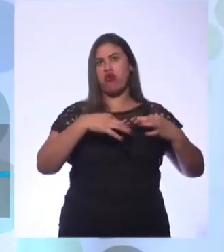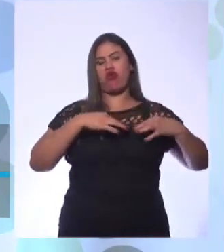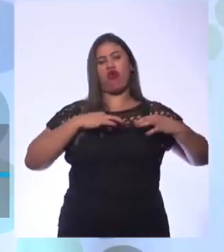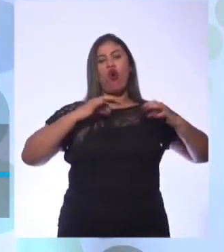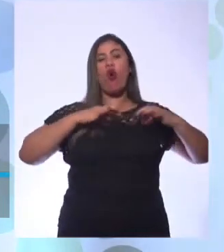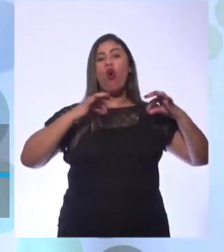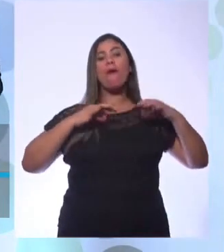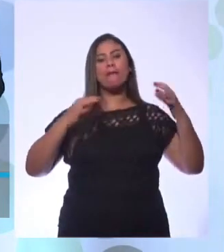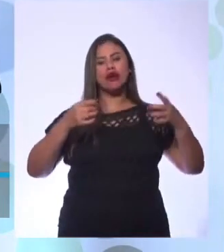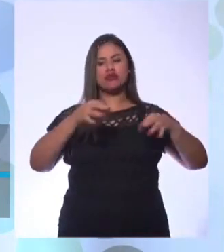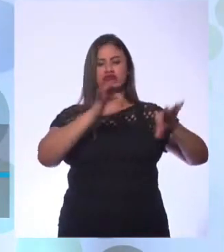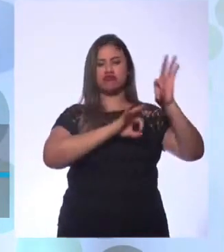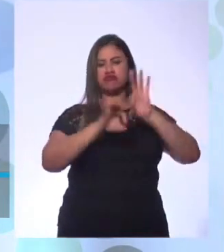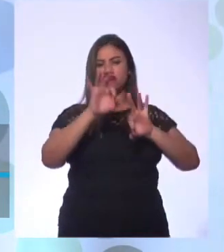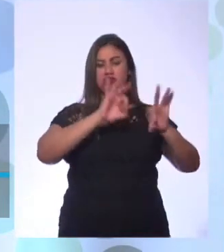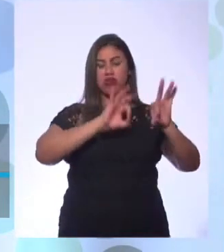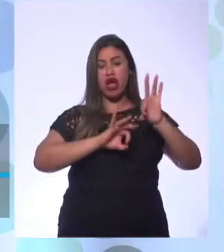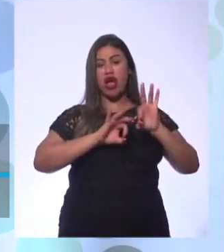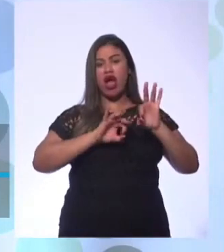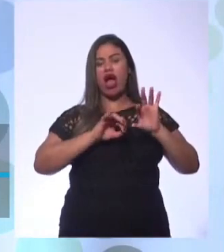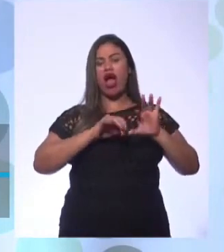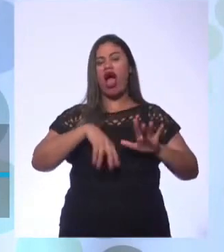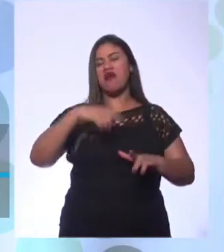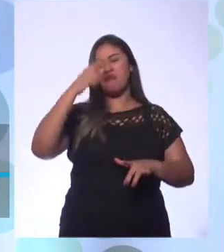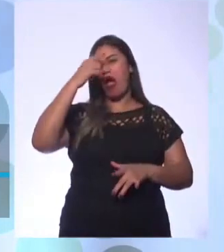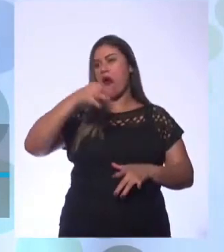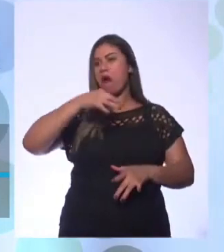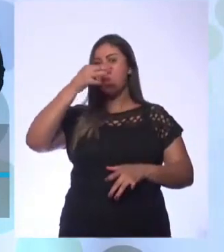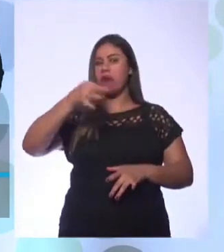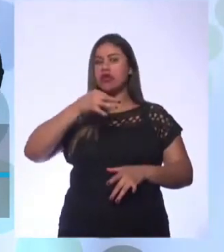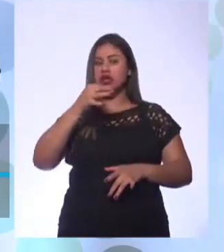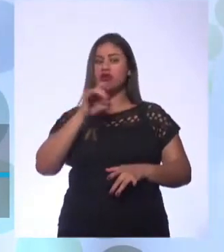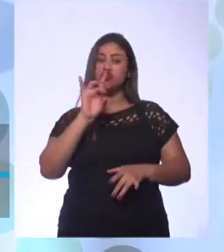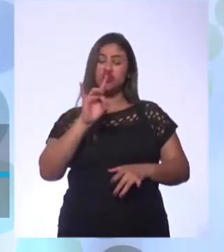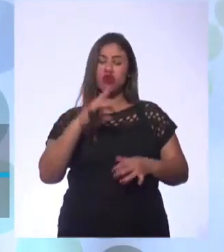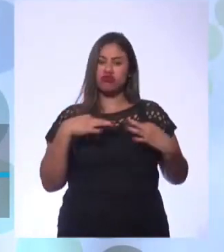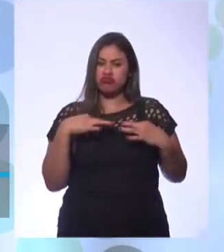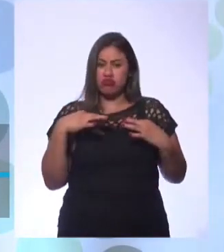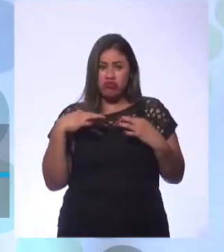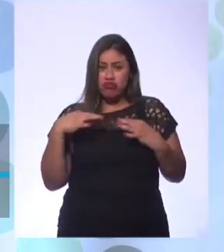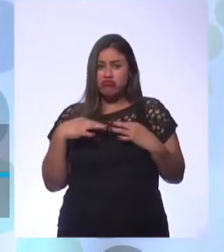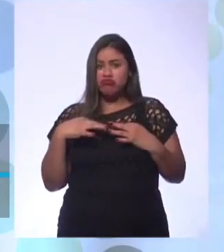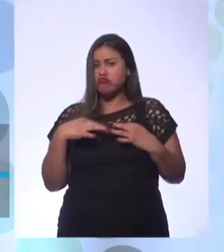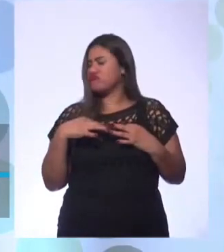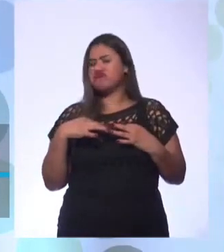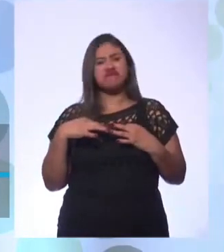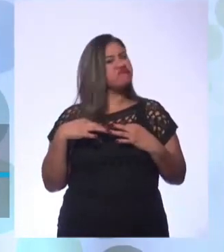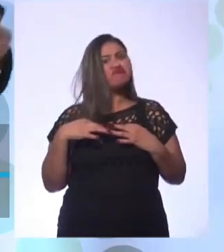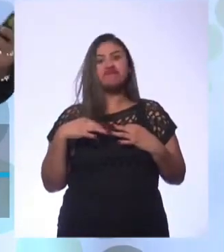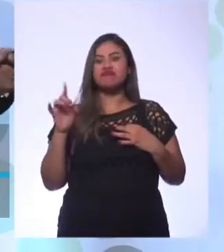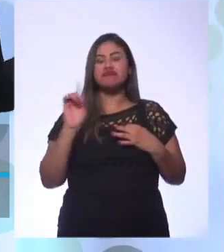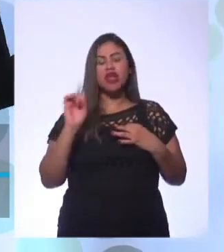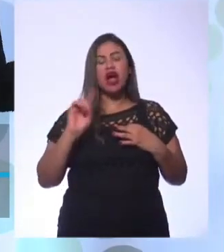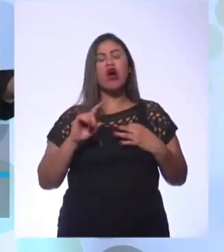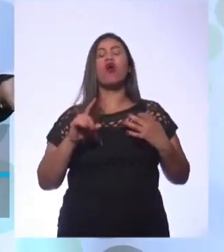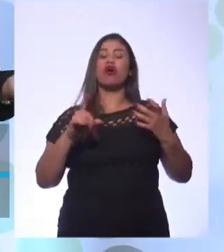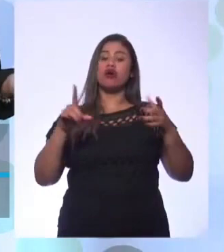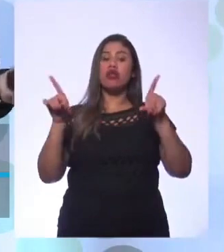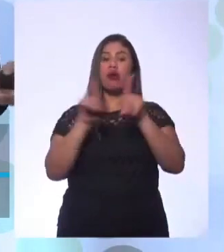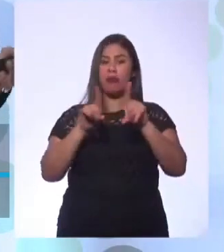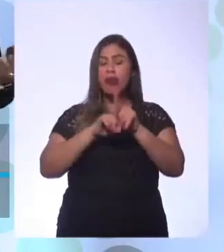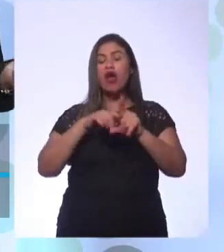figurinista, né, que ele não vai dar palpite apenas sobre o figurino que ele está elaborando ali, né, para